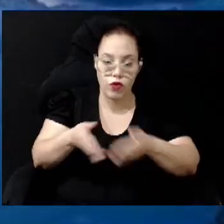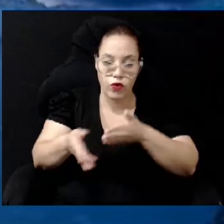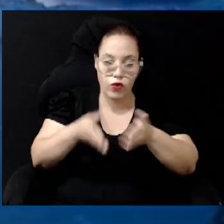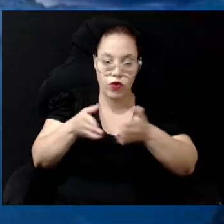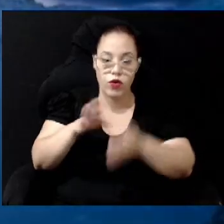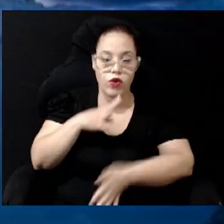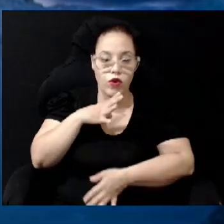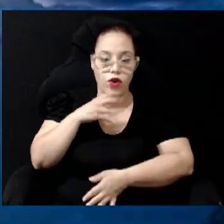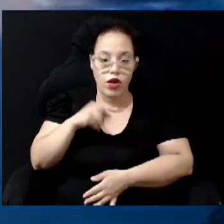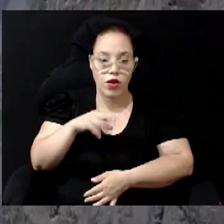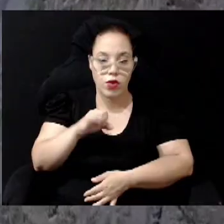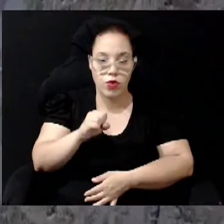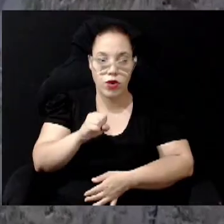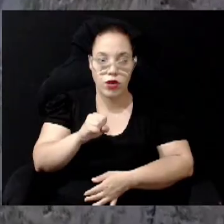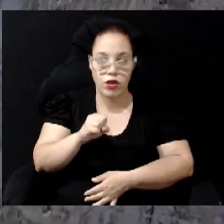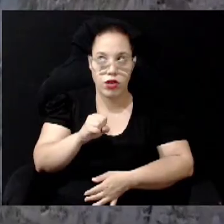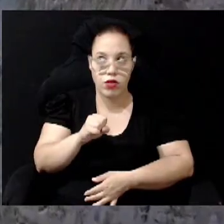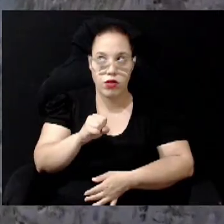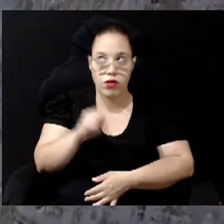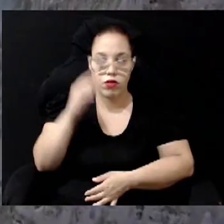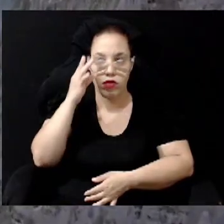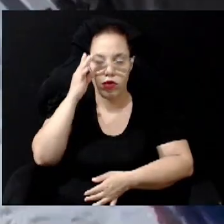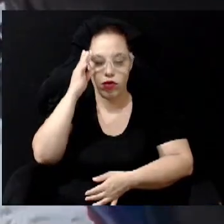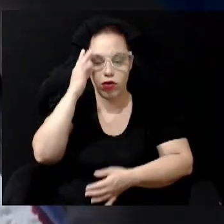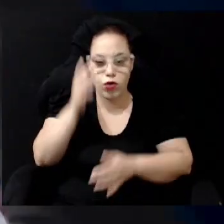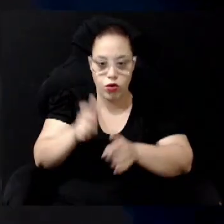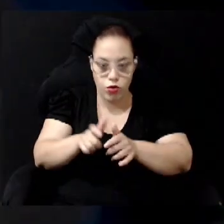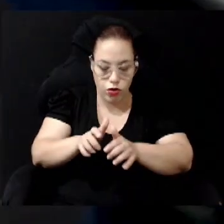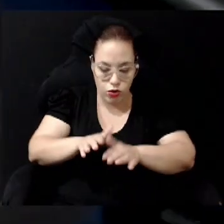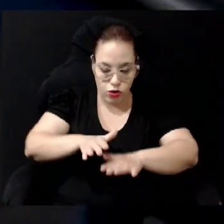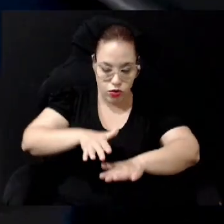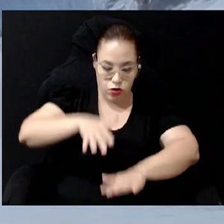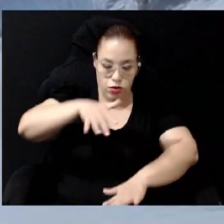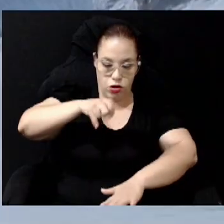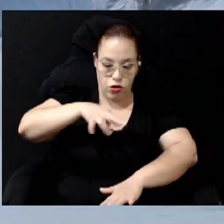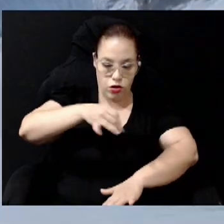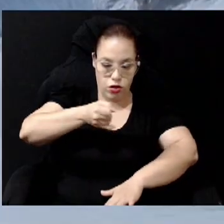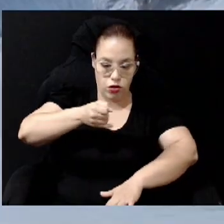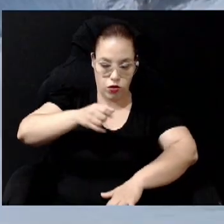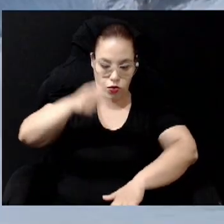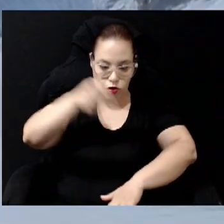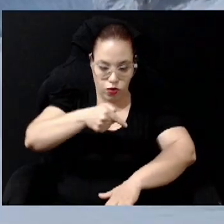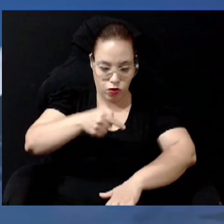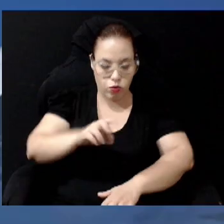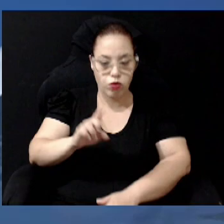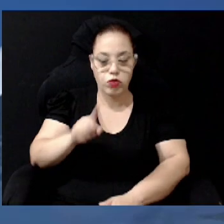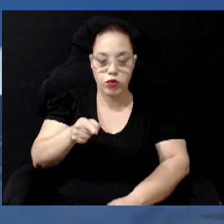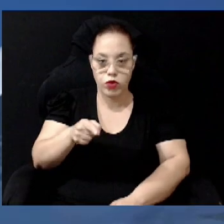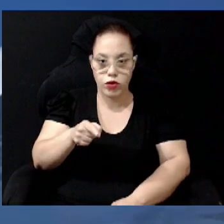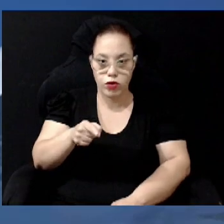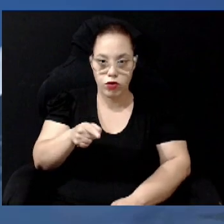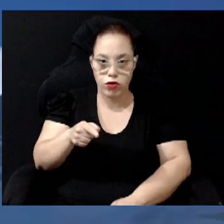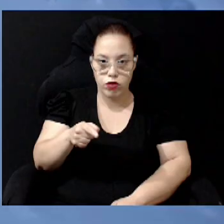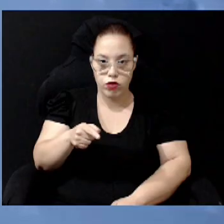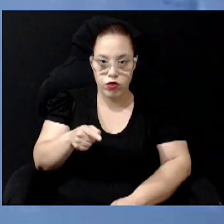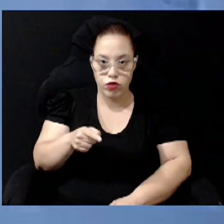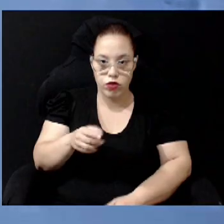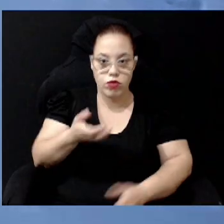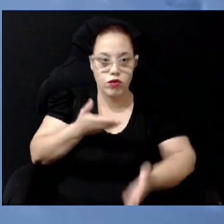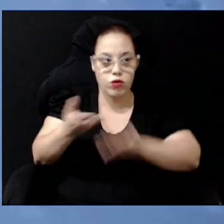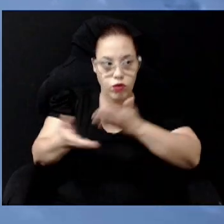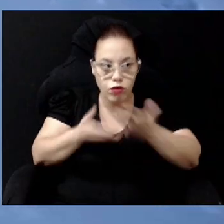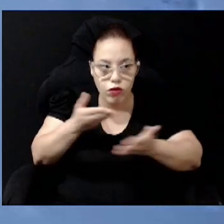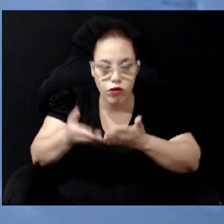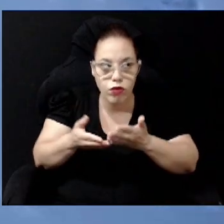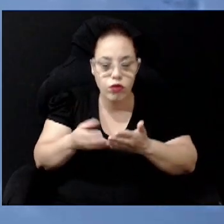rebote isostático, que aumentou a erosão local. A hipótese é que o fenômeno tenha sido desencadeado há